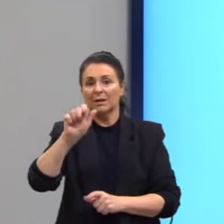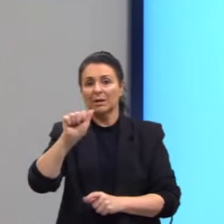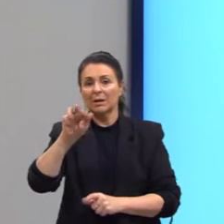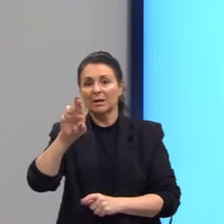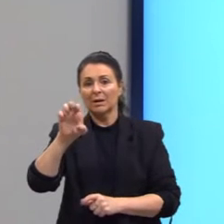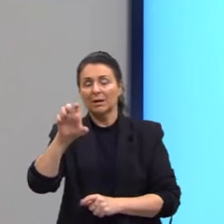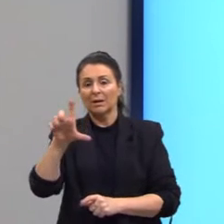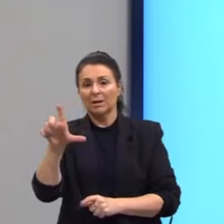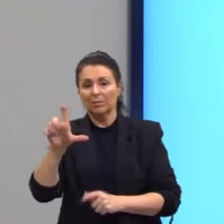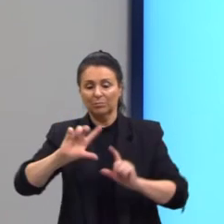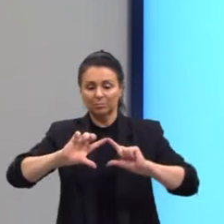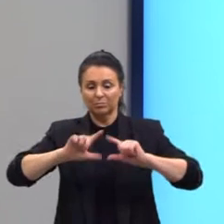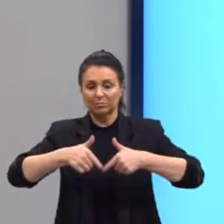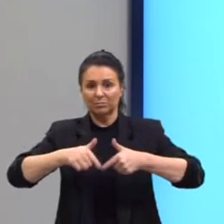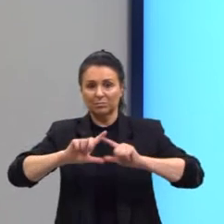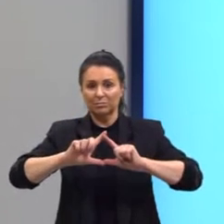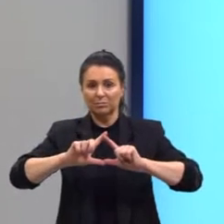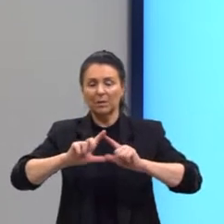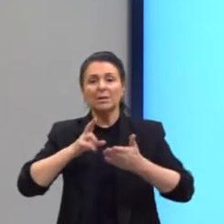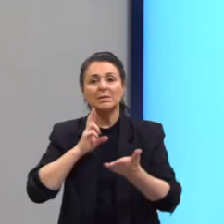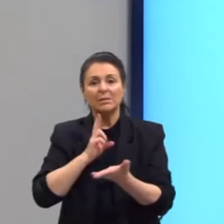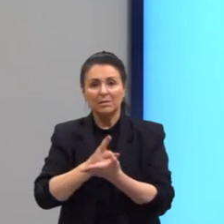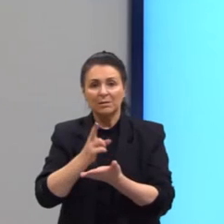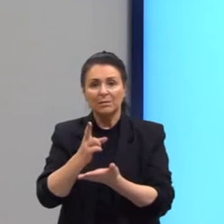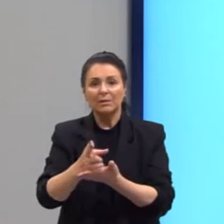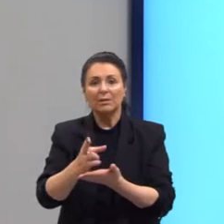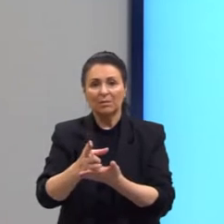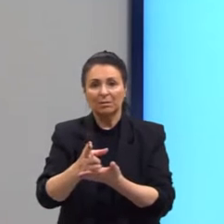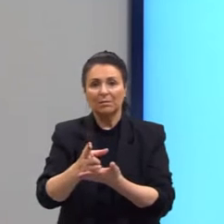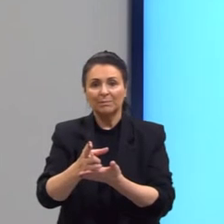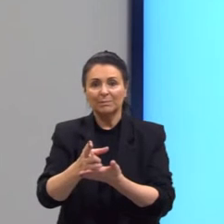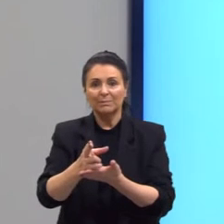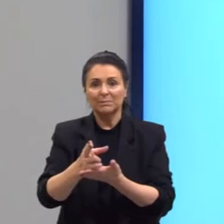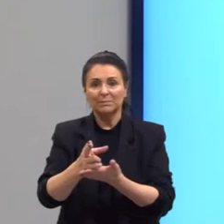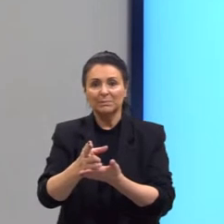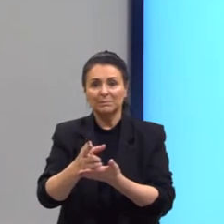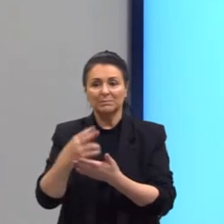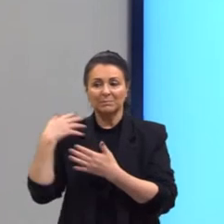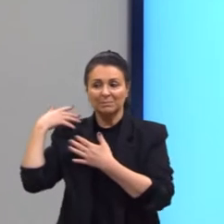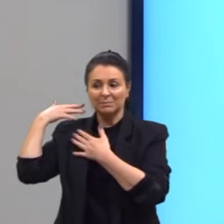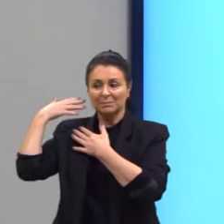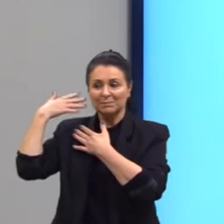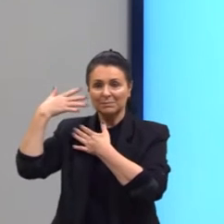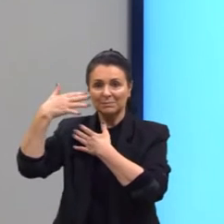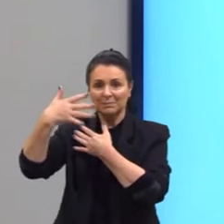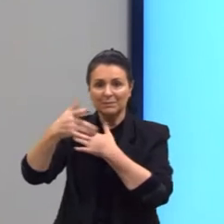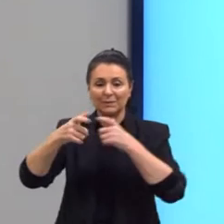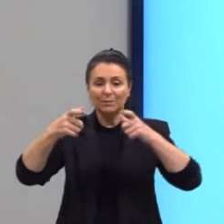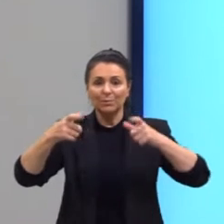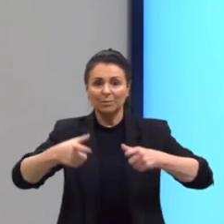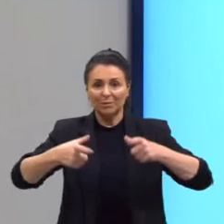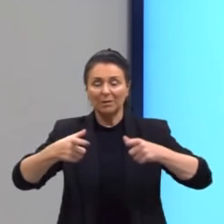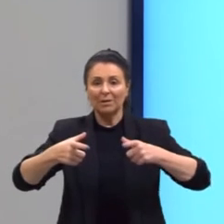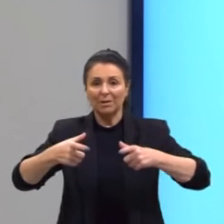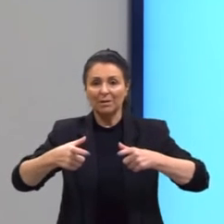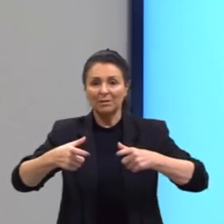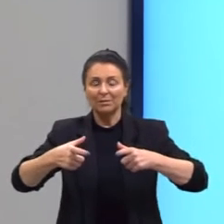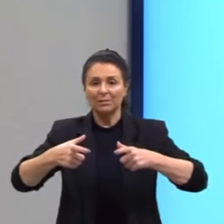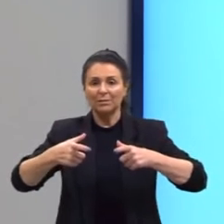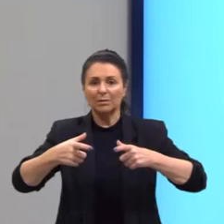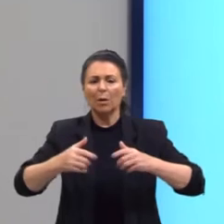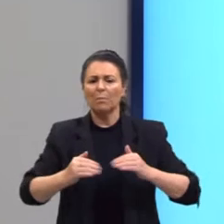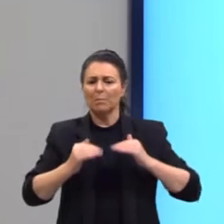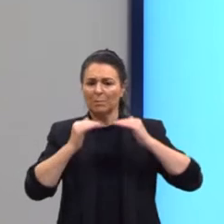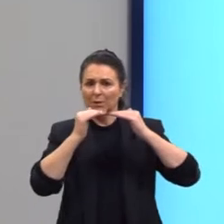Standard os dois trechos Israel sempre tem sido é um destino padrão